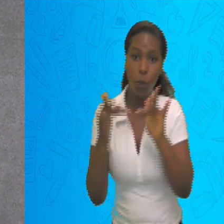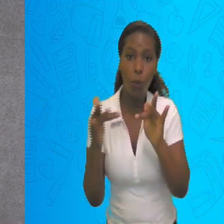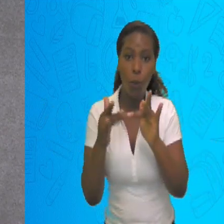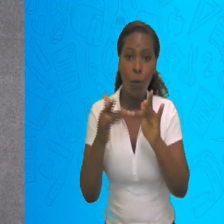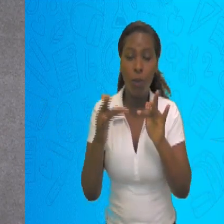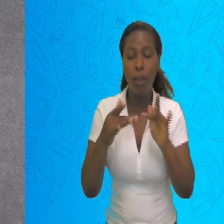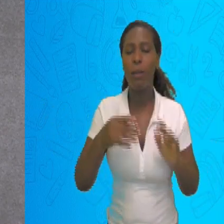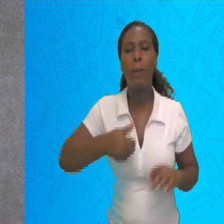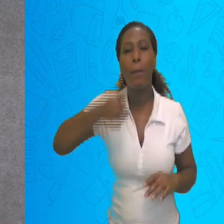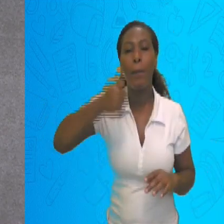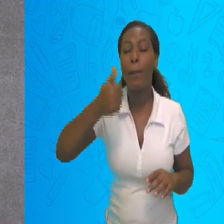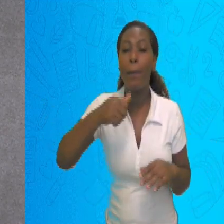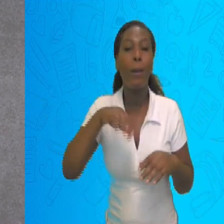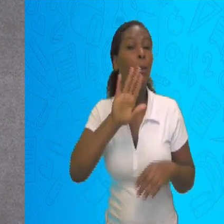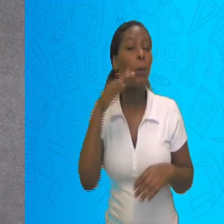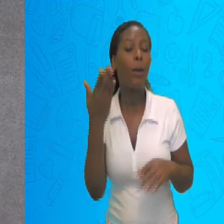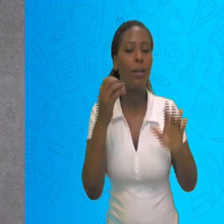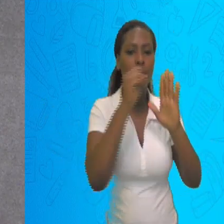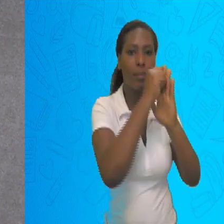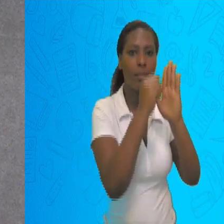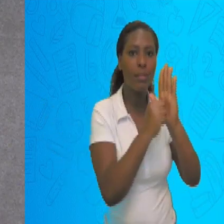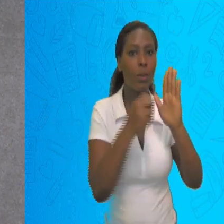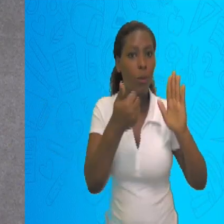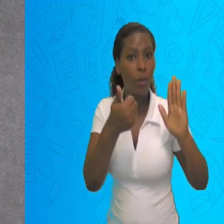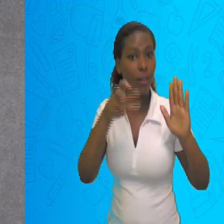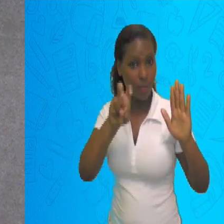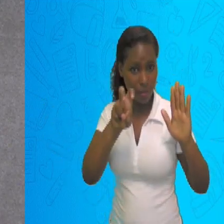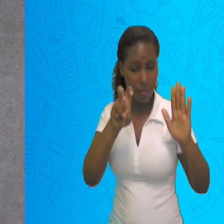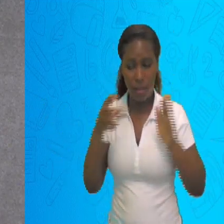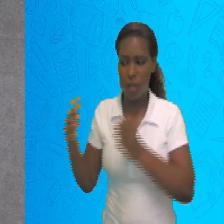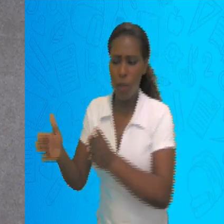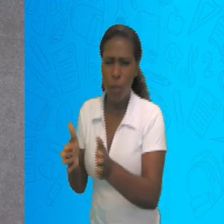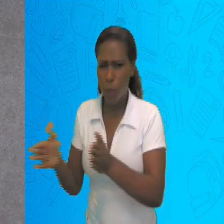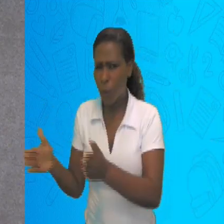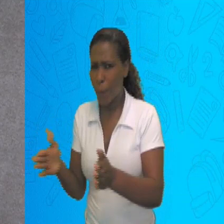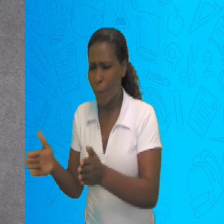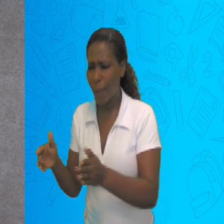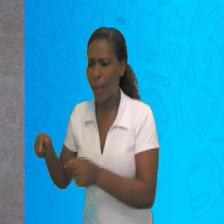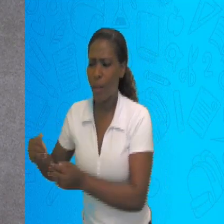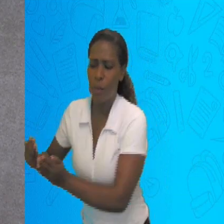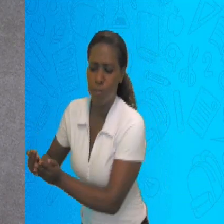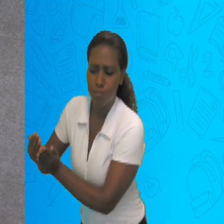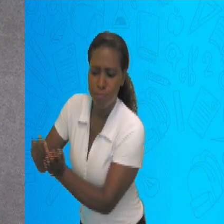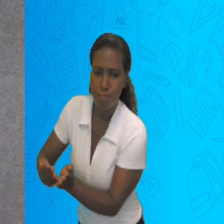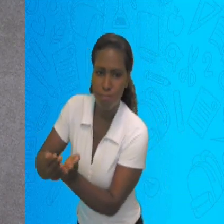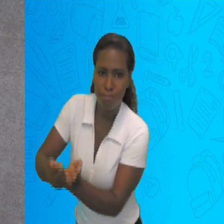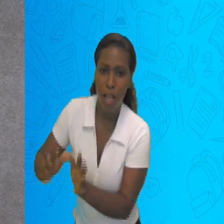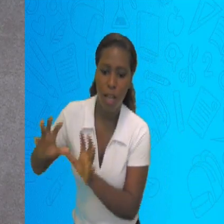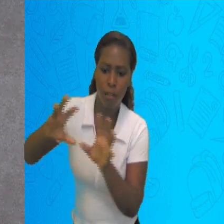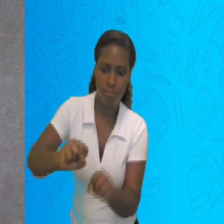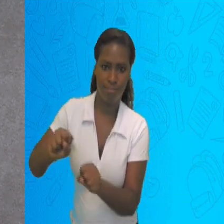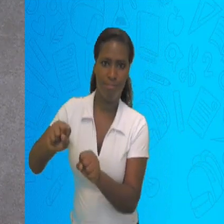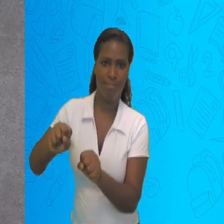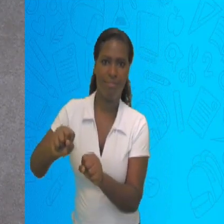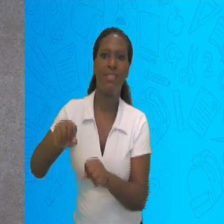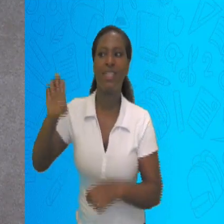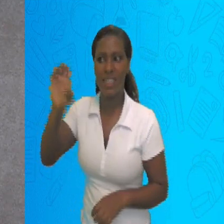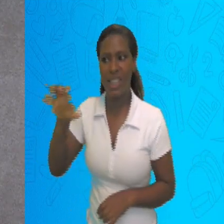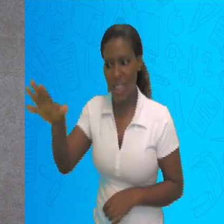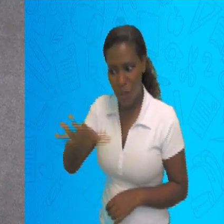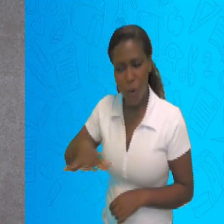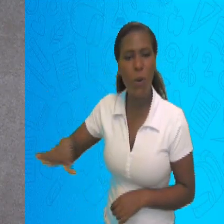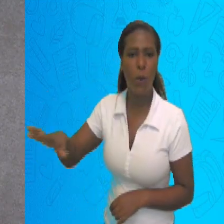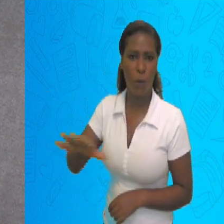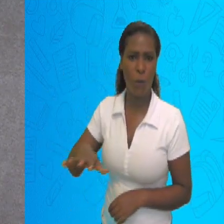no momento da expansão marítima europeia. Quando os europeus chegaram ao Brasil, já existiam habitantes